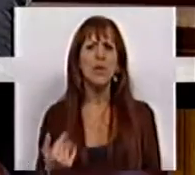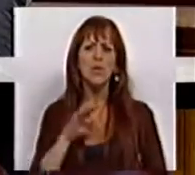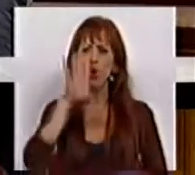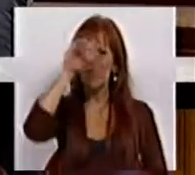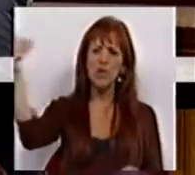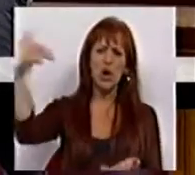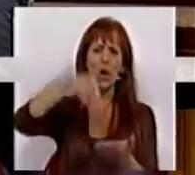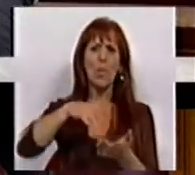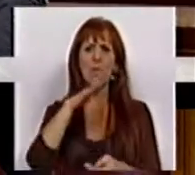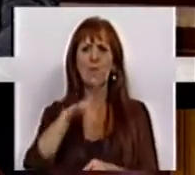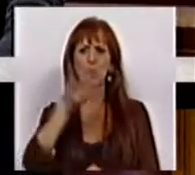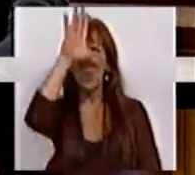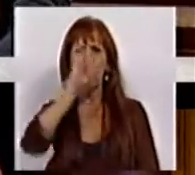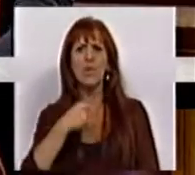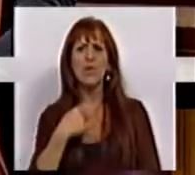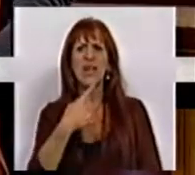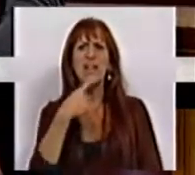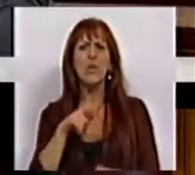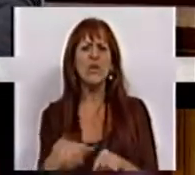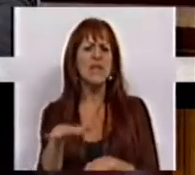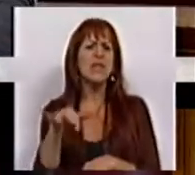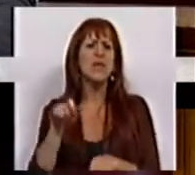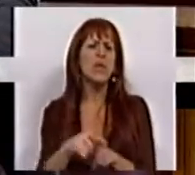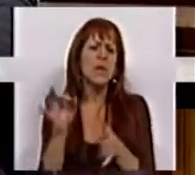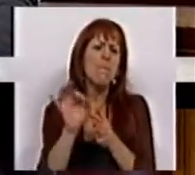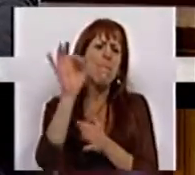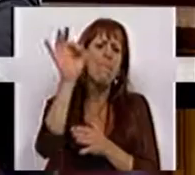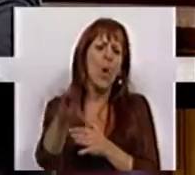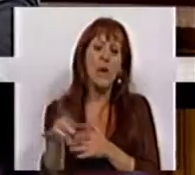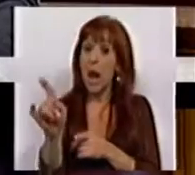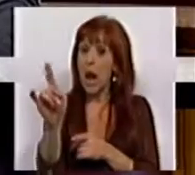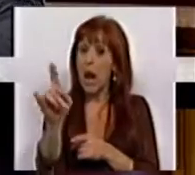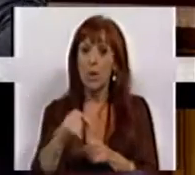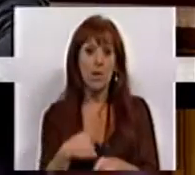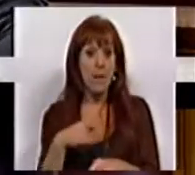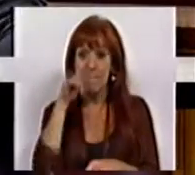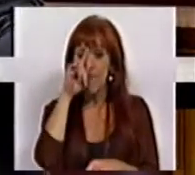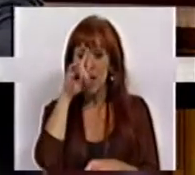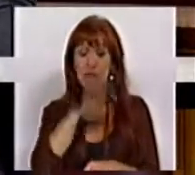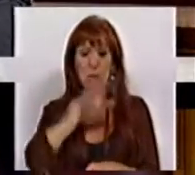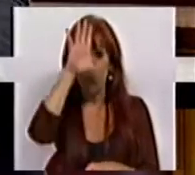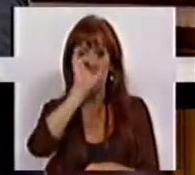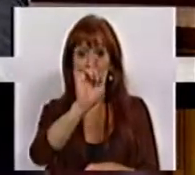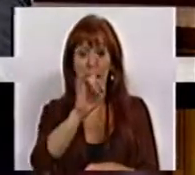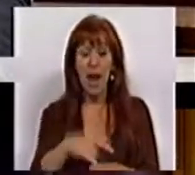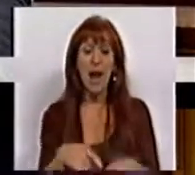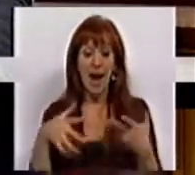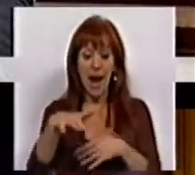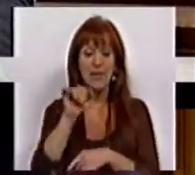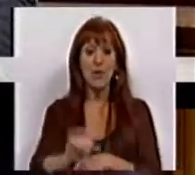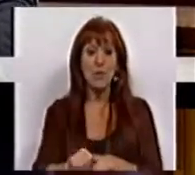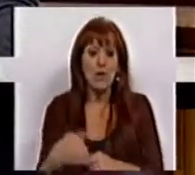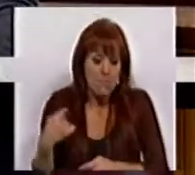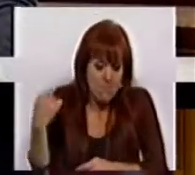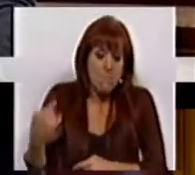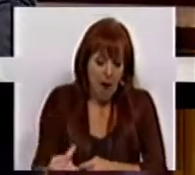Vem o Sr. Ministro dizer e o Governo dizer que esta é uma situação pontual. Não é. É mentira, Sr. Ministro. Esta é uma